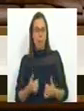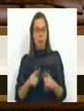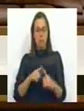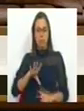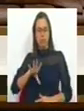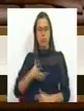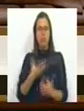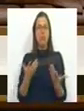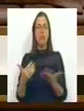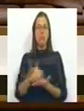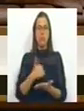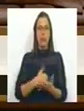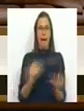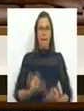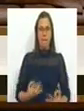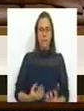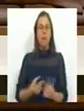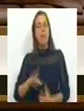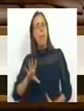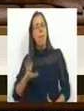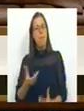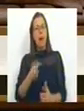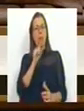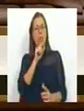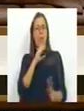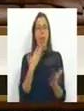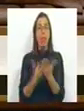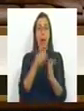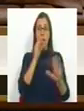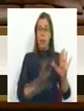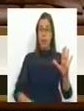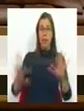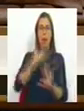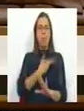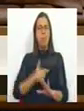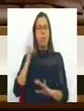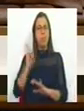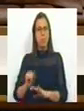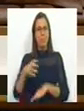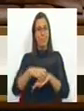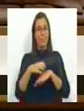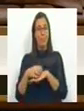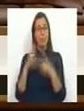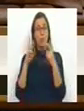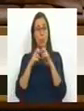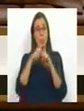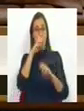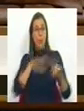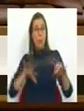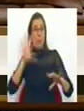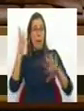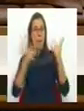um país que se rentabilize, um país que potencie o seu território rústico. Os problemas